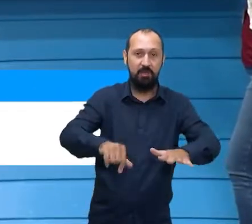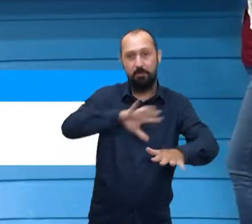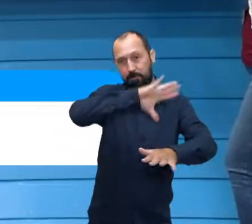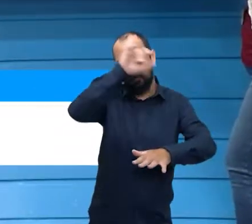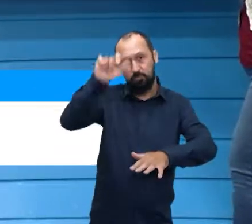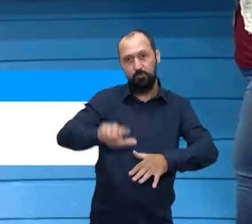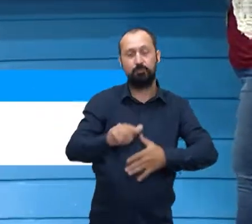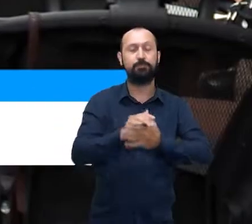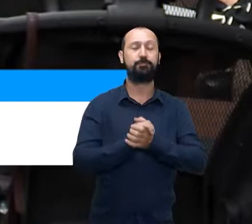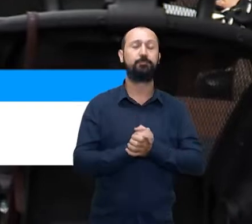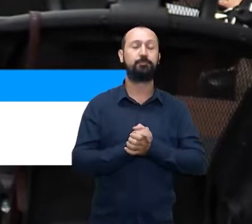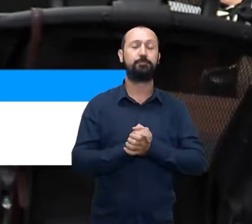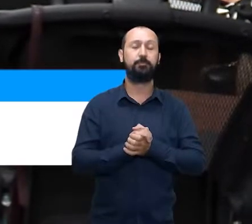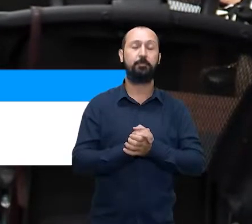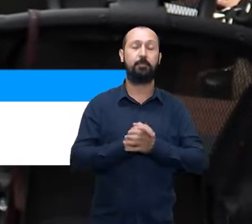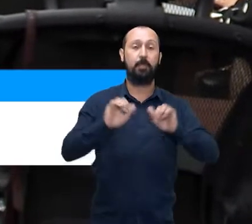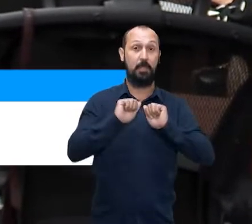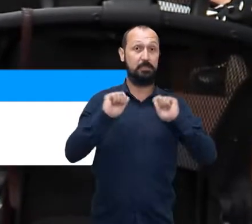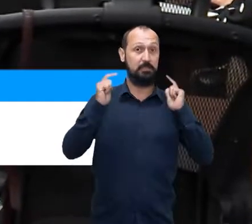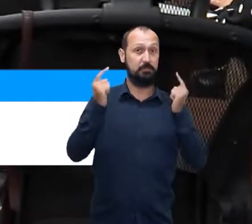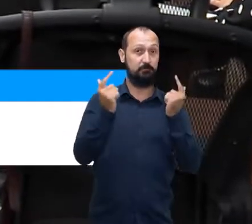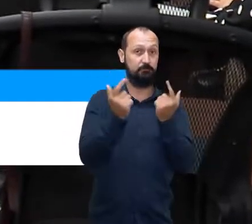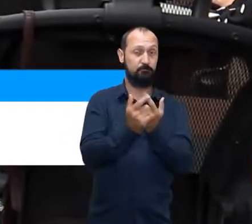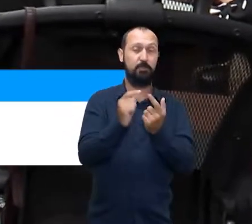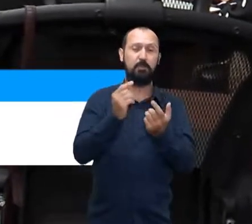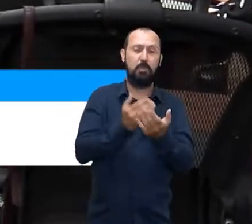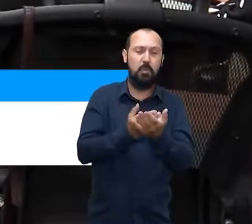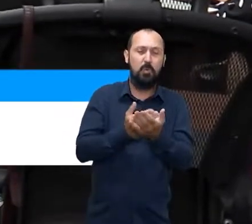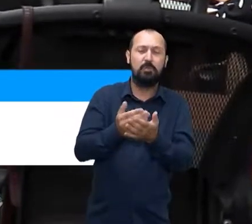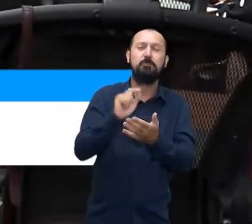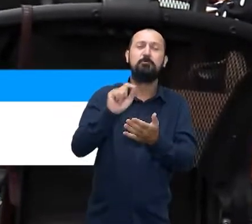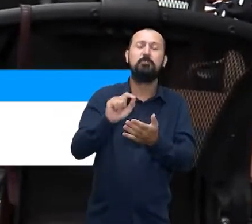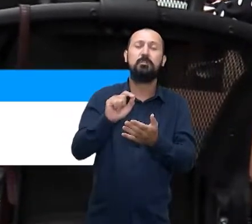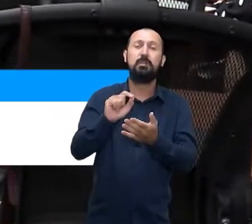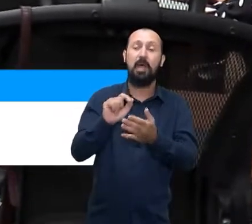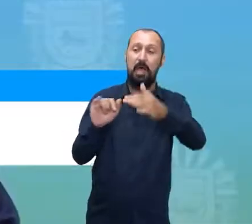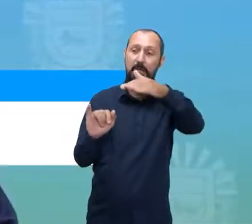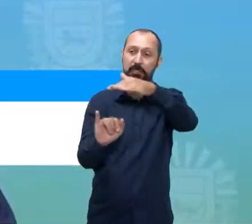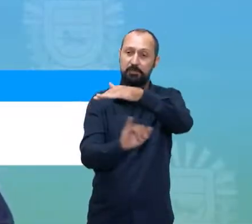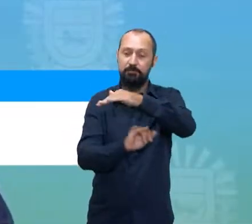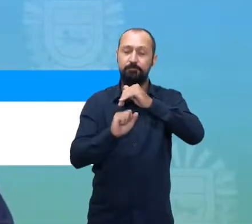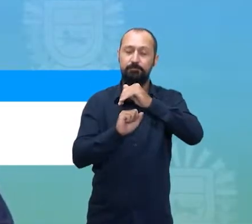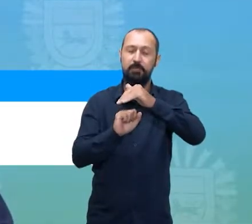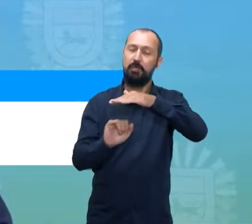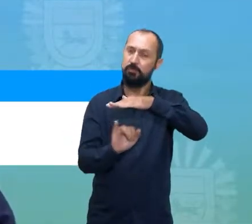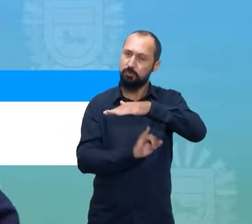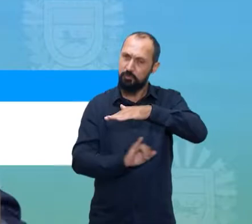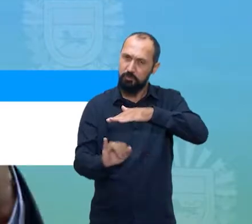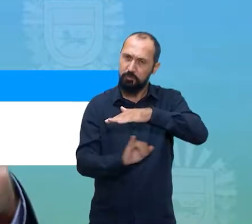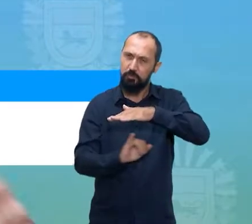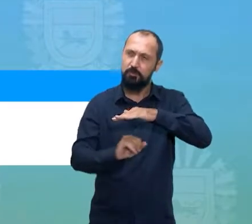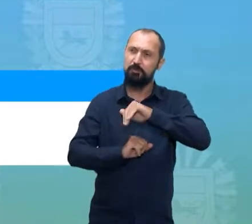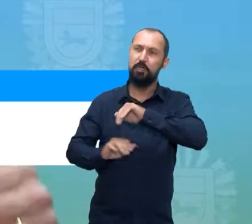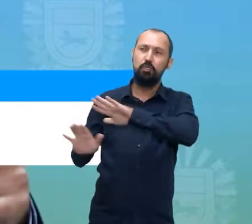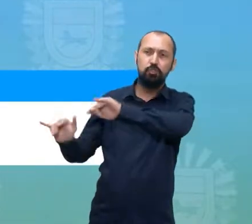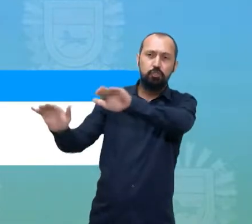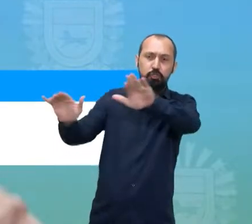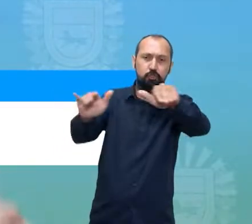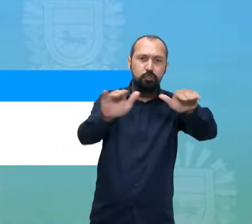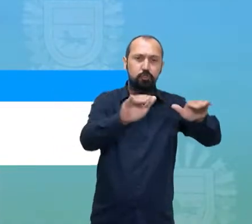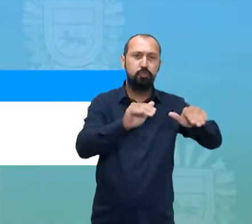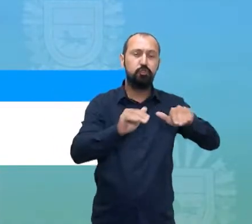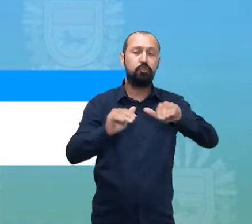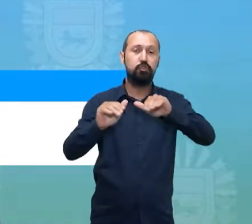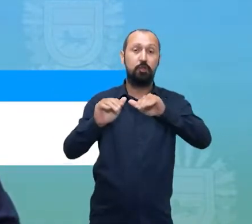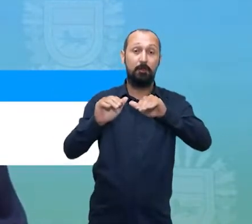Mato Grosso do Sul. A Assembleia Legislativa ela tem chamado as instituições para dialogar